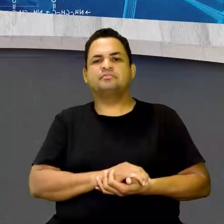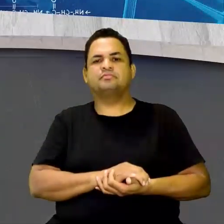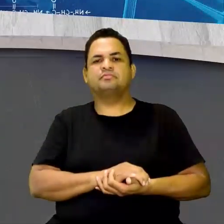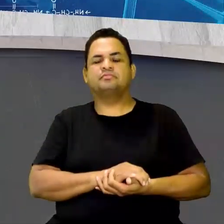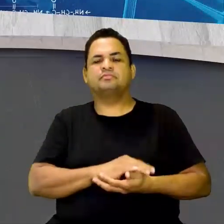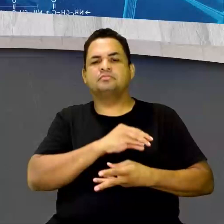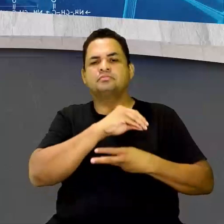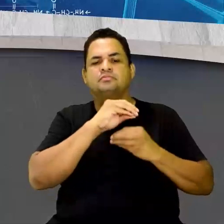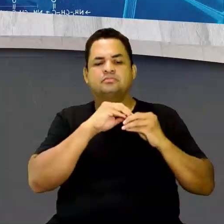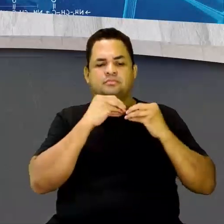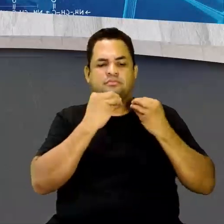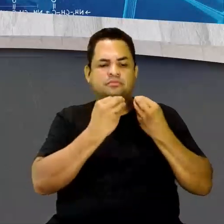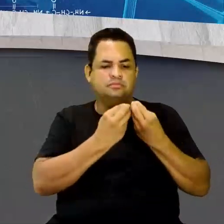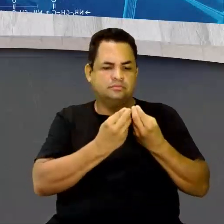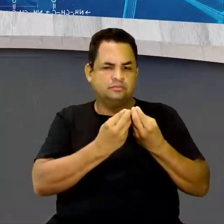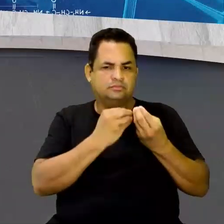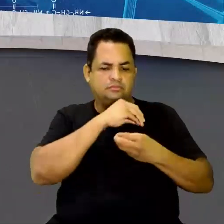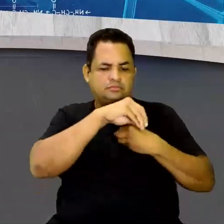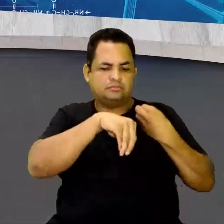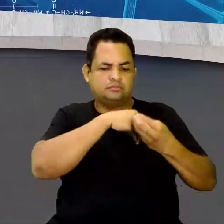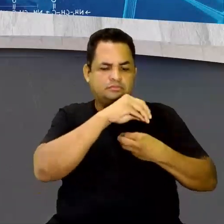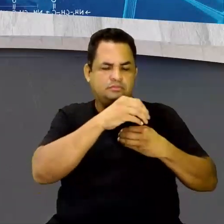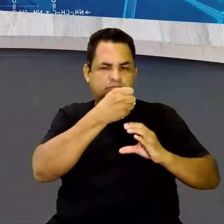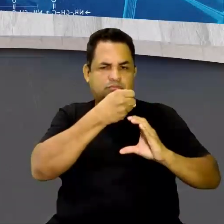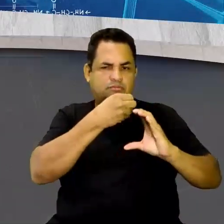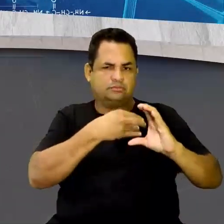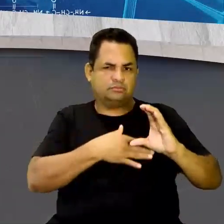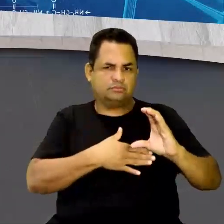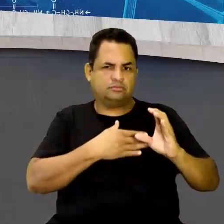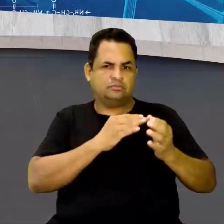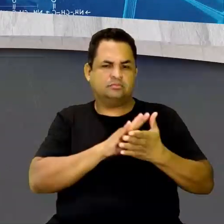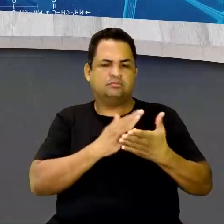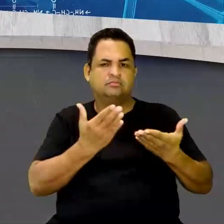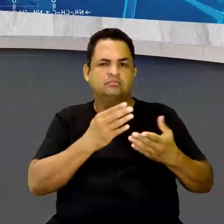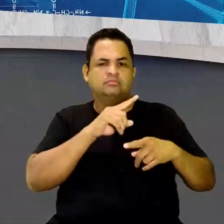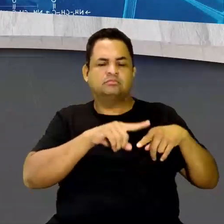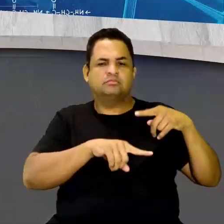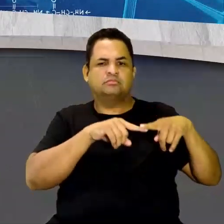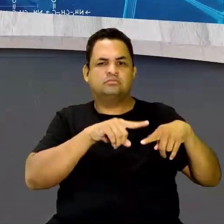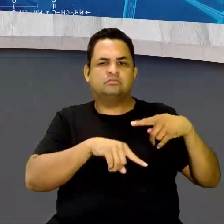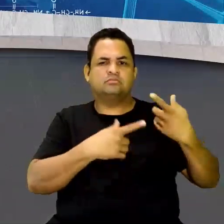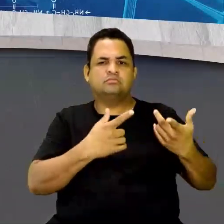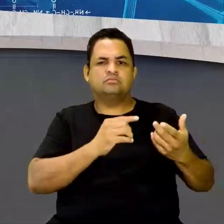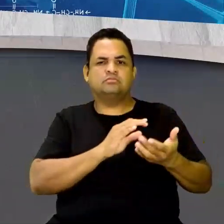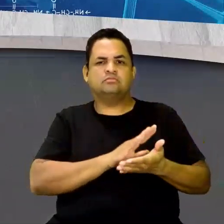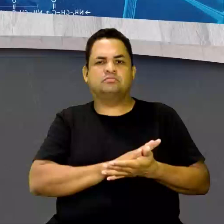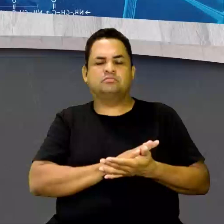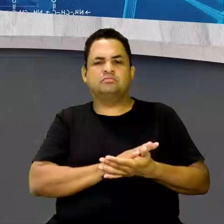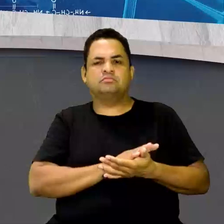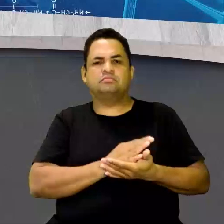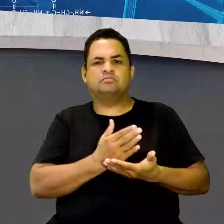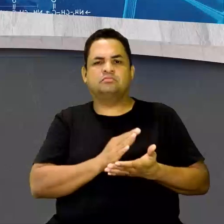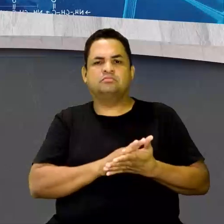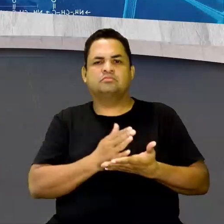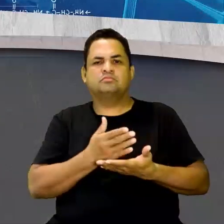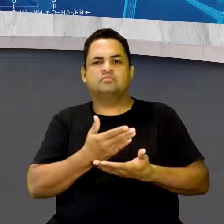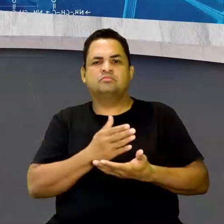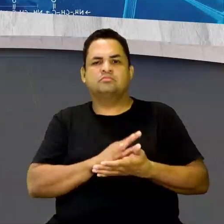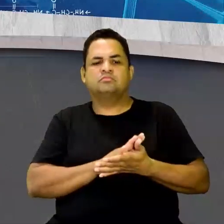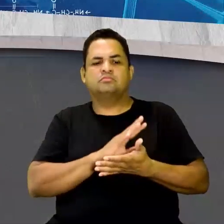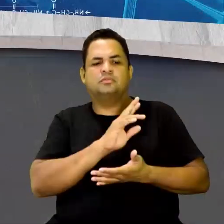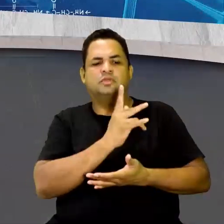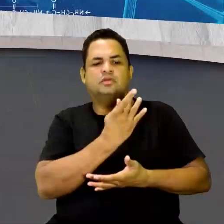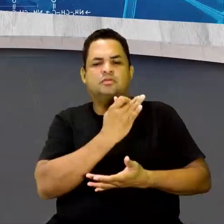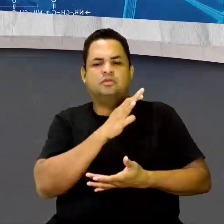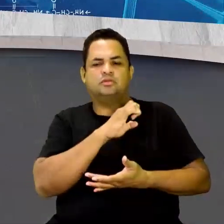essa mistura caracteriza, então, vamos dizer, os materiais em geral, e material para ser homogêneo